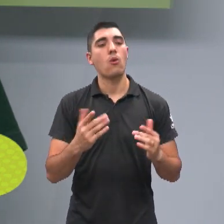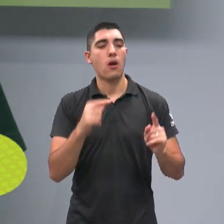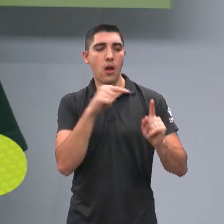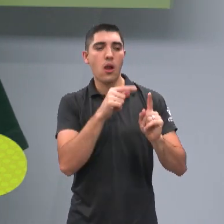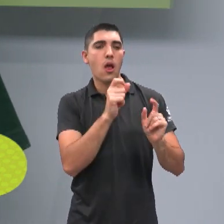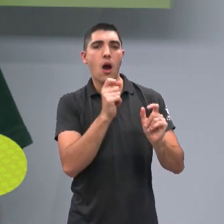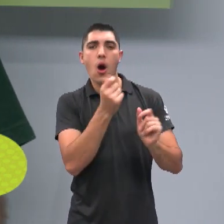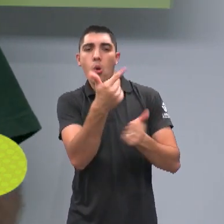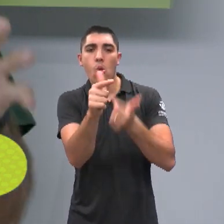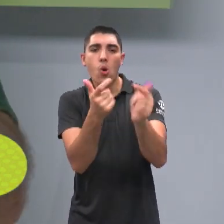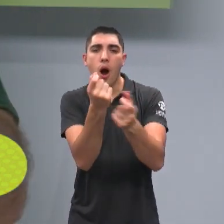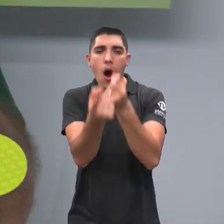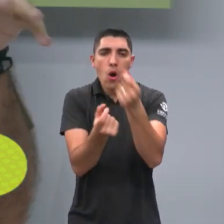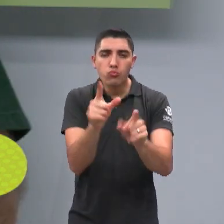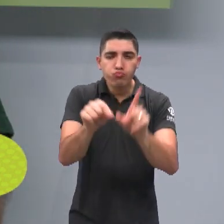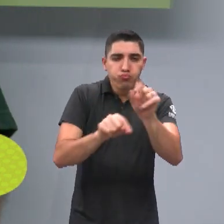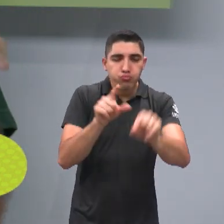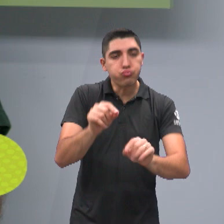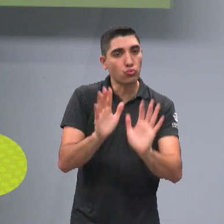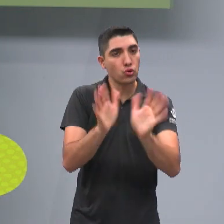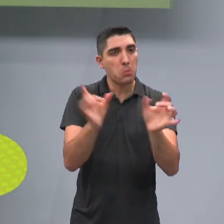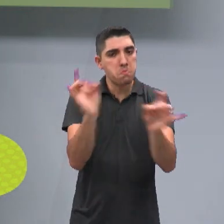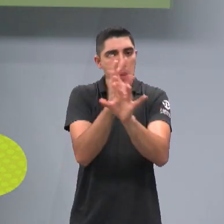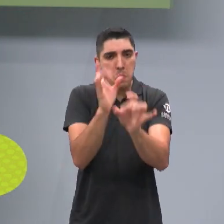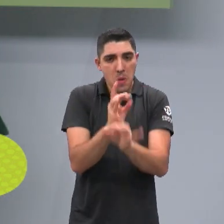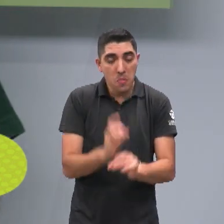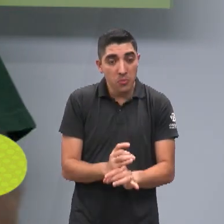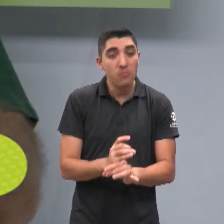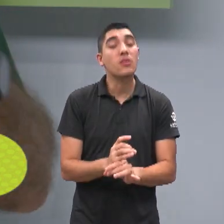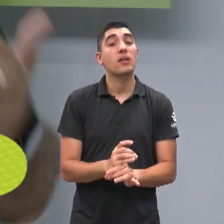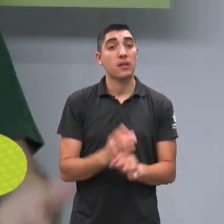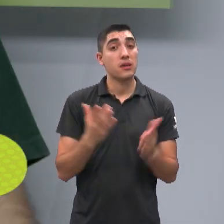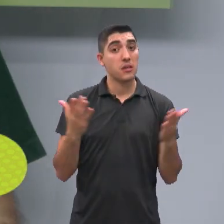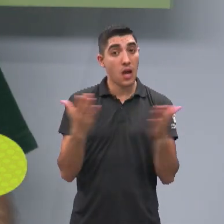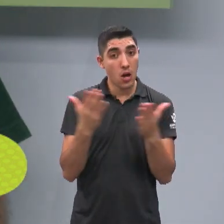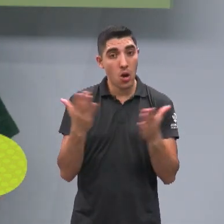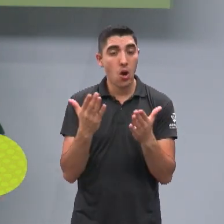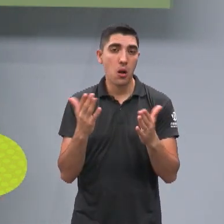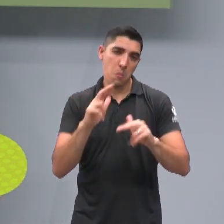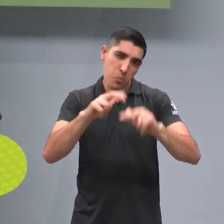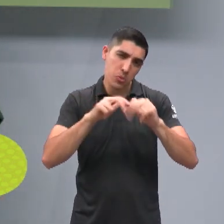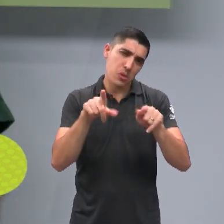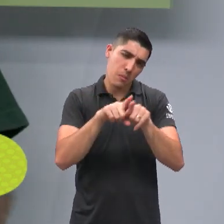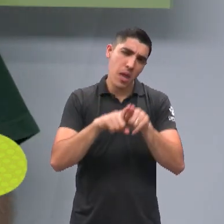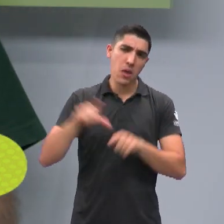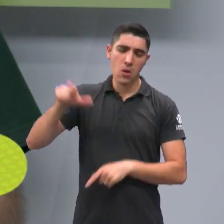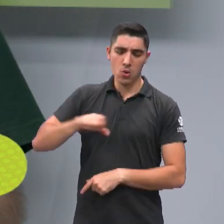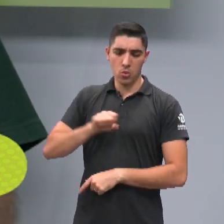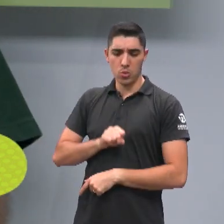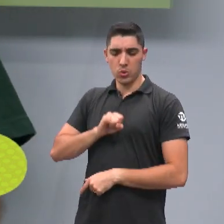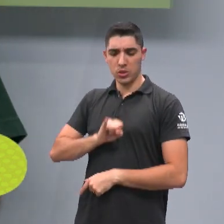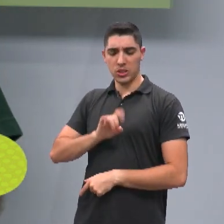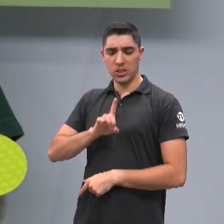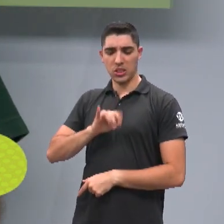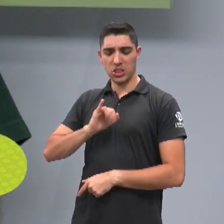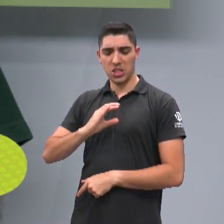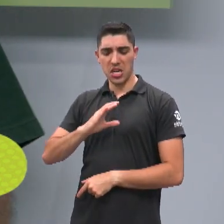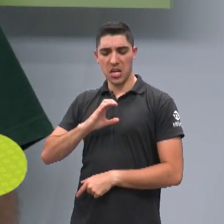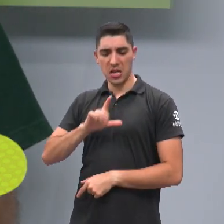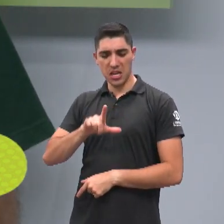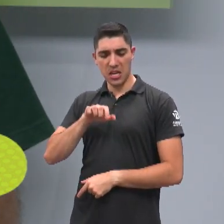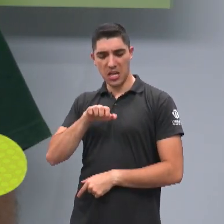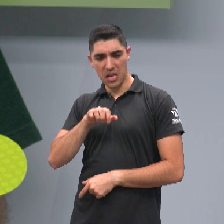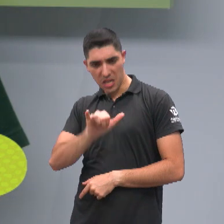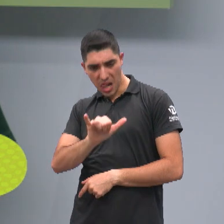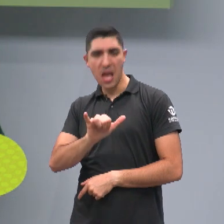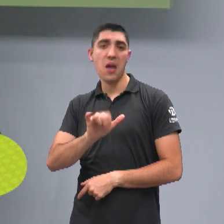de confiança, e aí foi recheando com alguns outros jogadores também, talvez por indicação do Sid Clay, ou a análise mesmo do